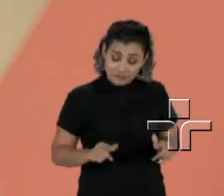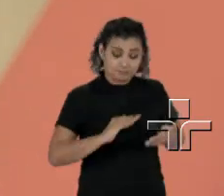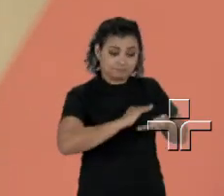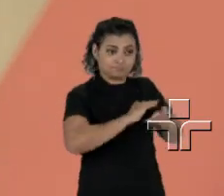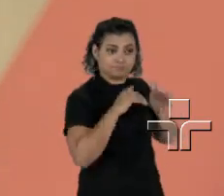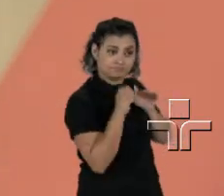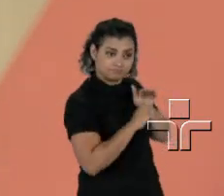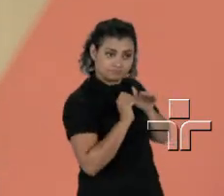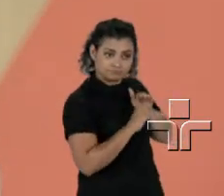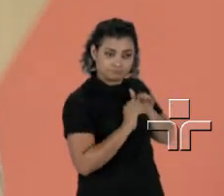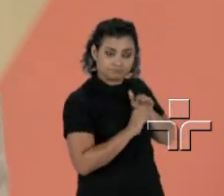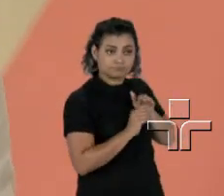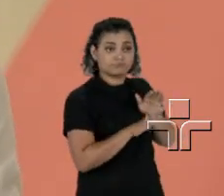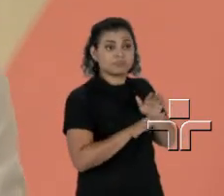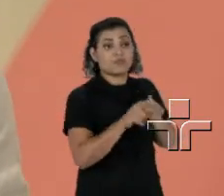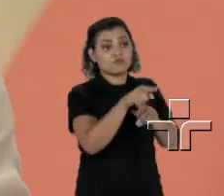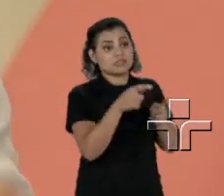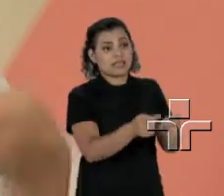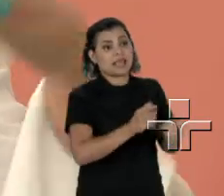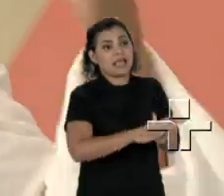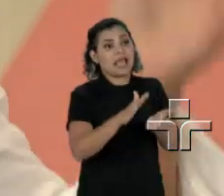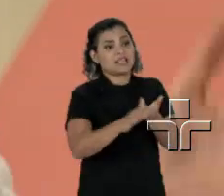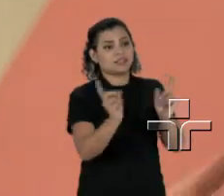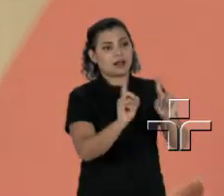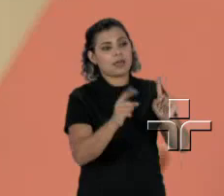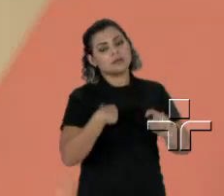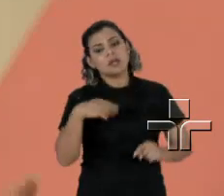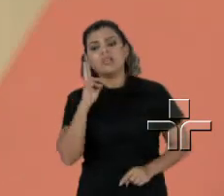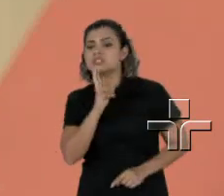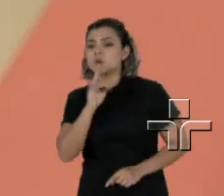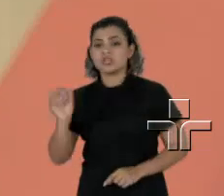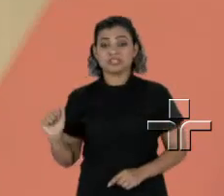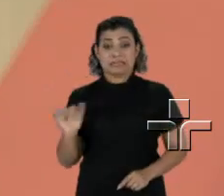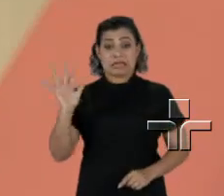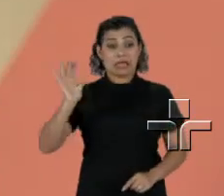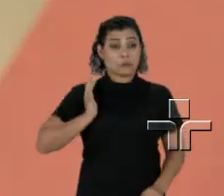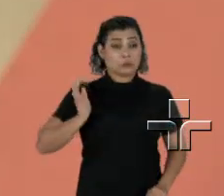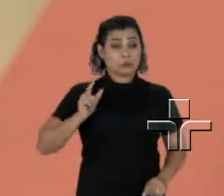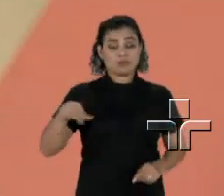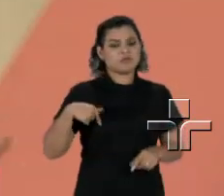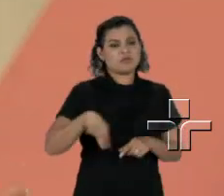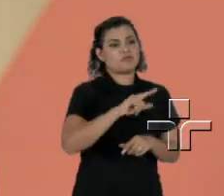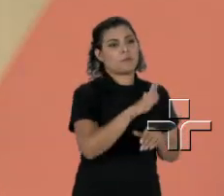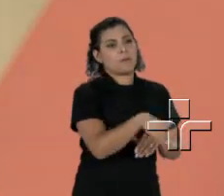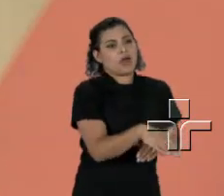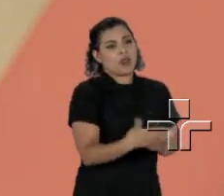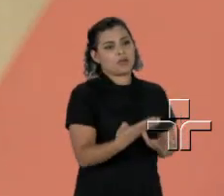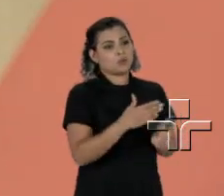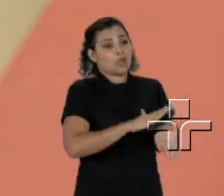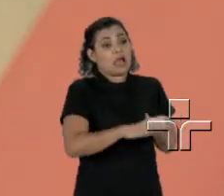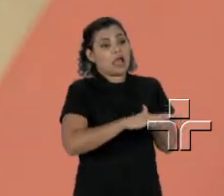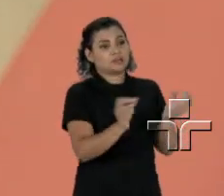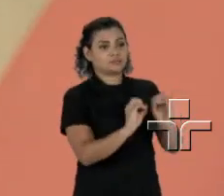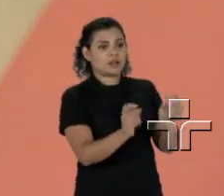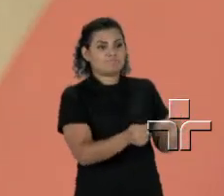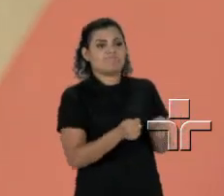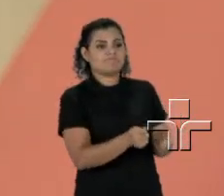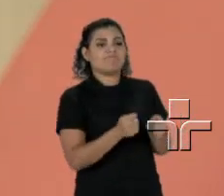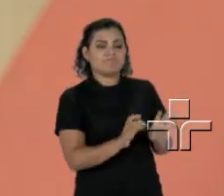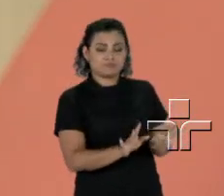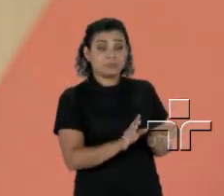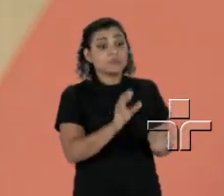é quando você deixa de gastar porque eu ia num restaurante mais caro foi o mais barato deixei de gastar então eu poupei